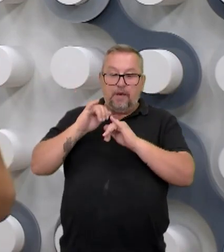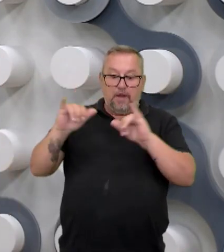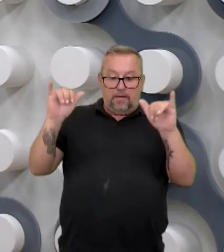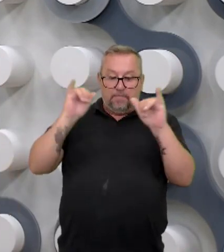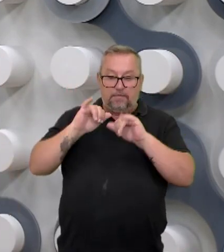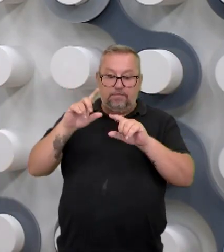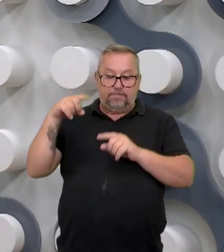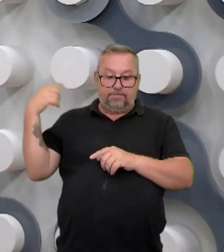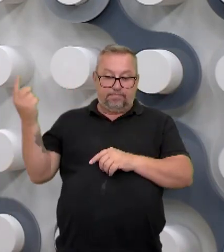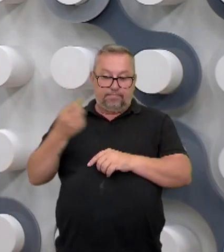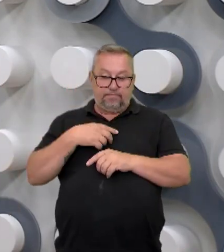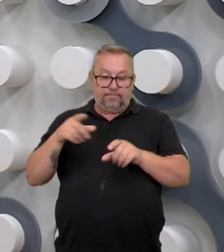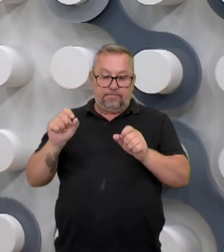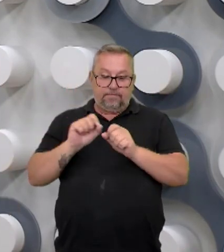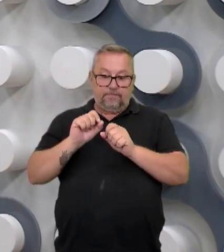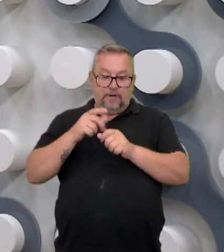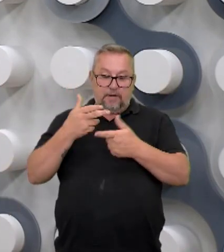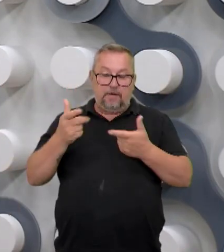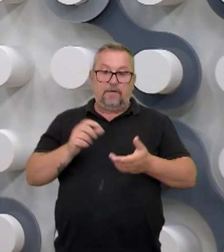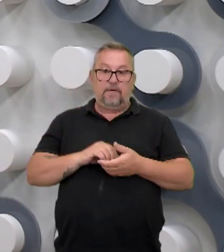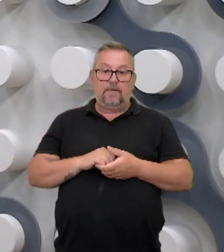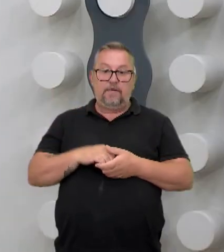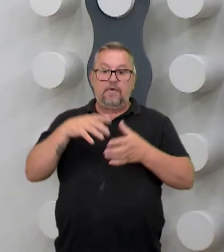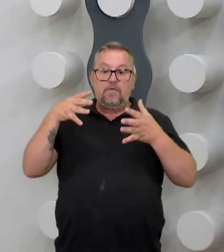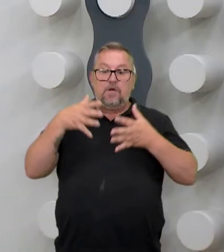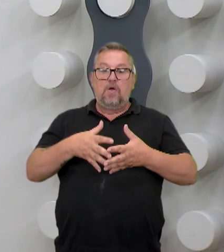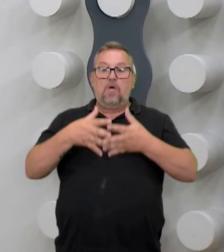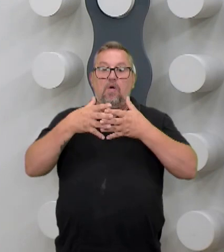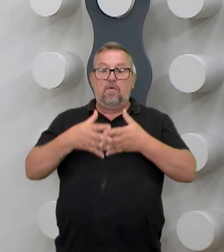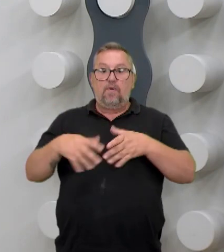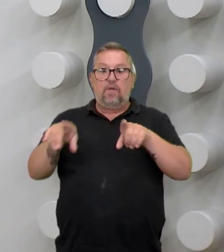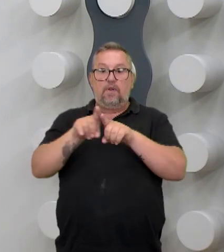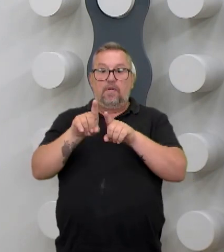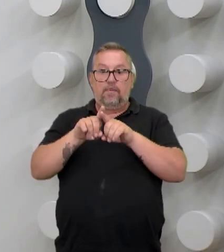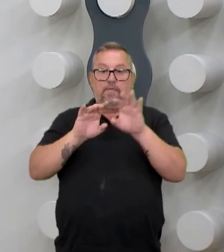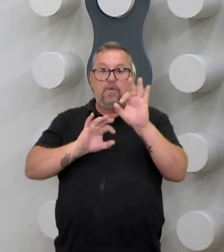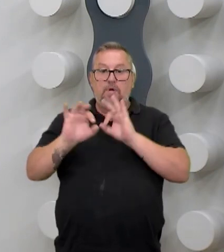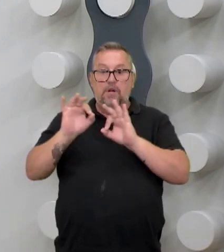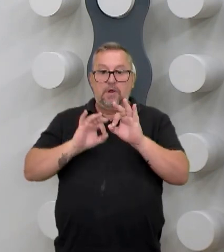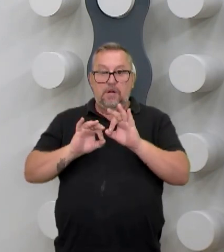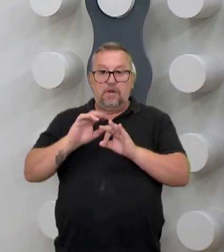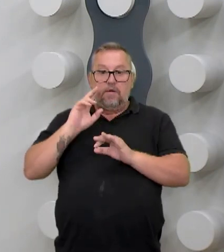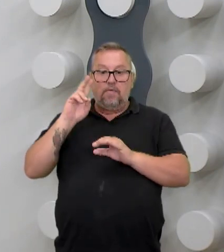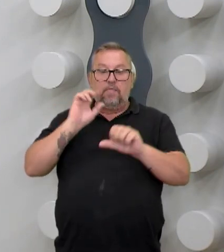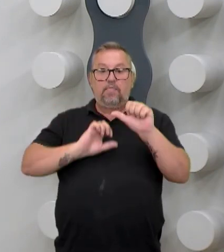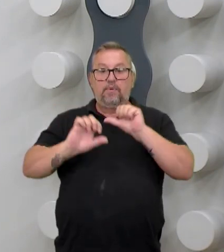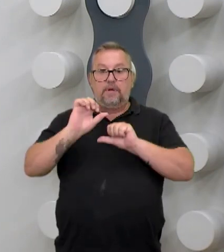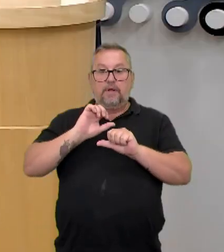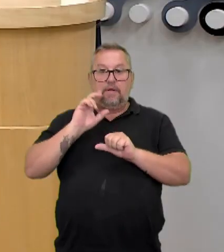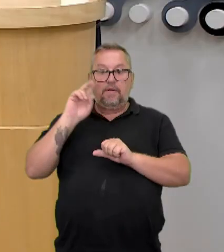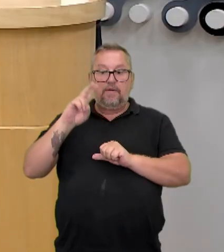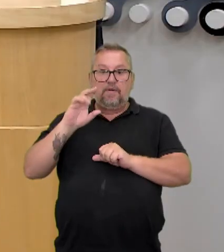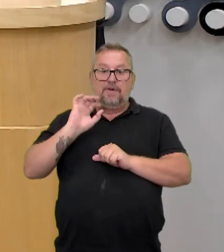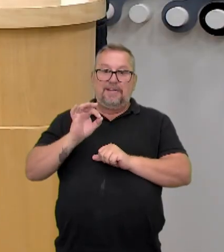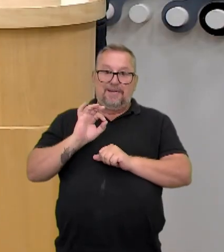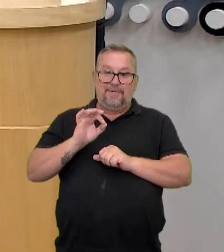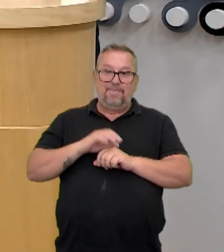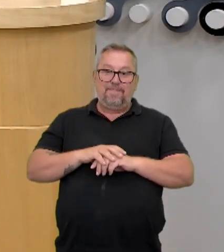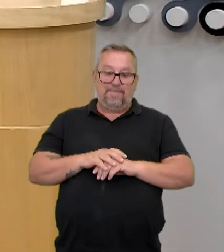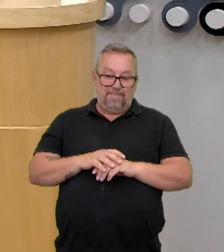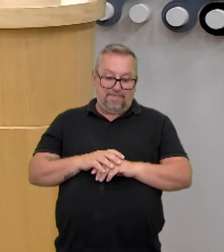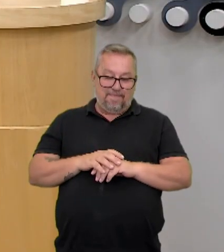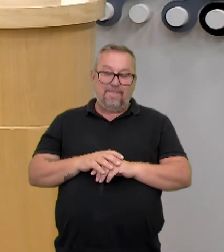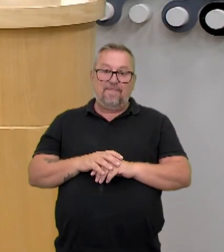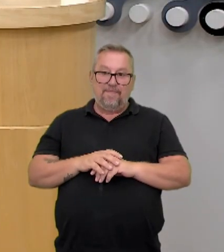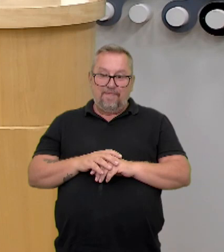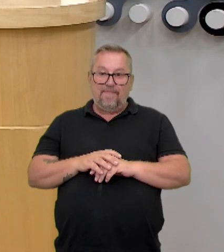narrativa nossa em relação a eles. Então, uma construção de frase que foi feita na tradução já pode mudar totalmente a narrativa que foi feita lá no original.